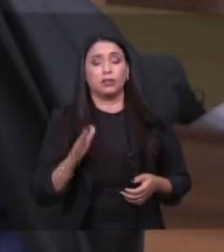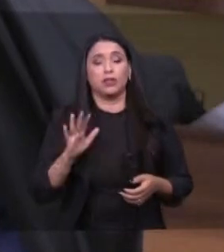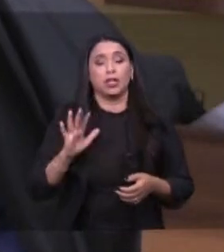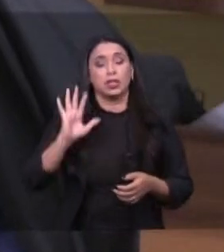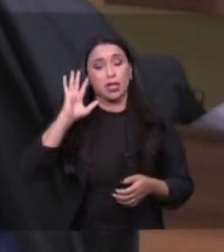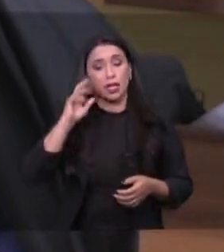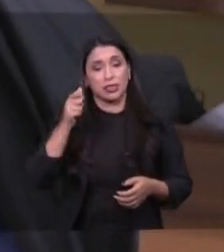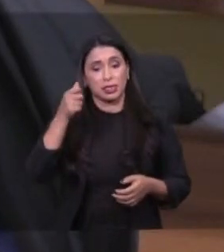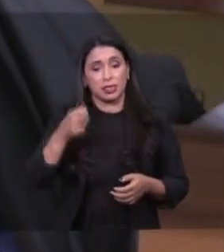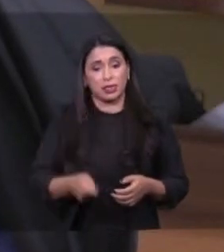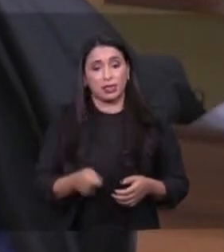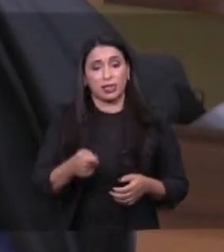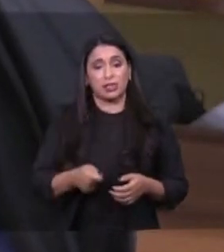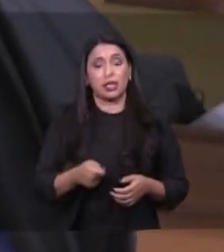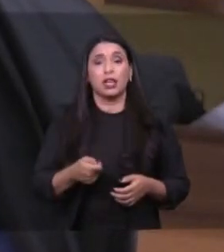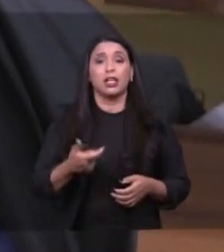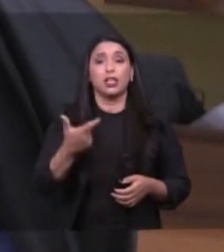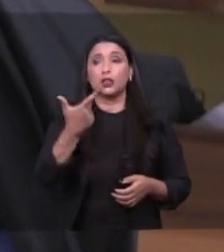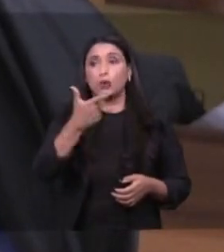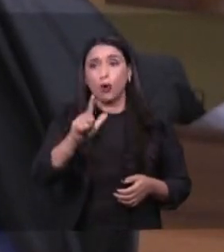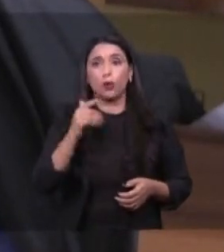os autos ao juiz que o substituirá.